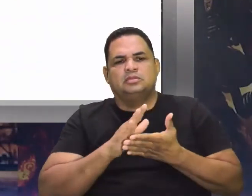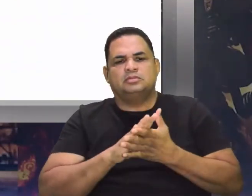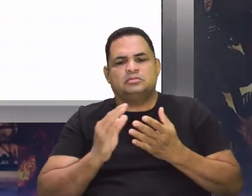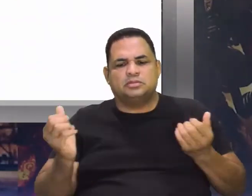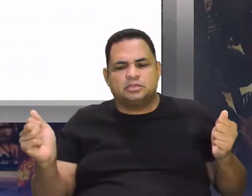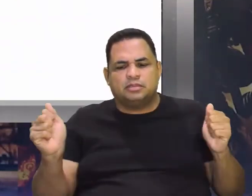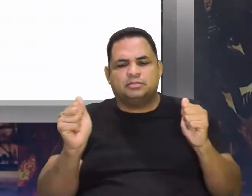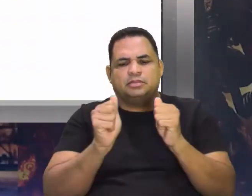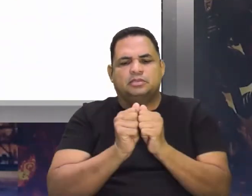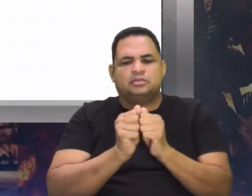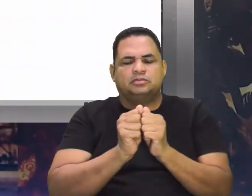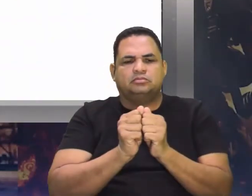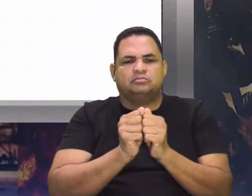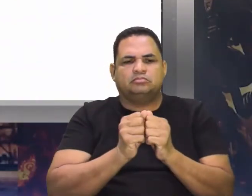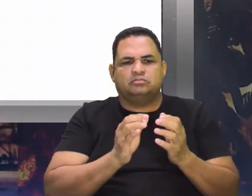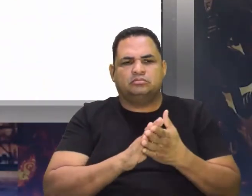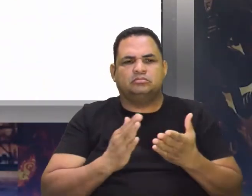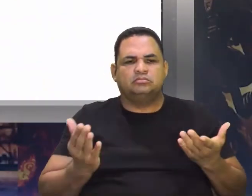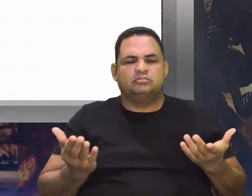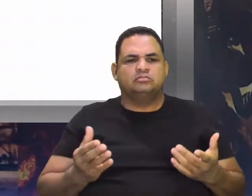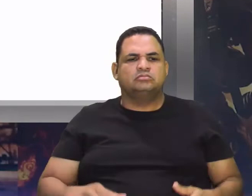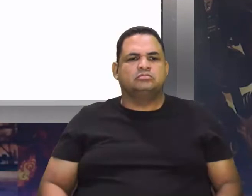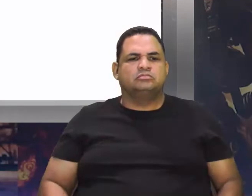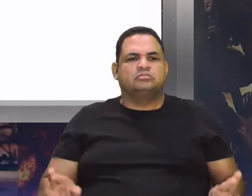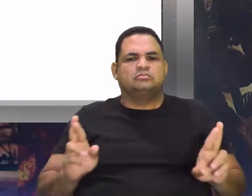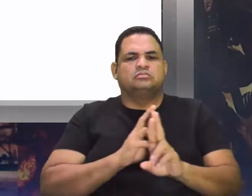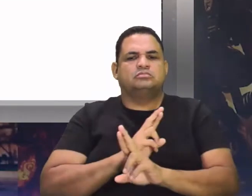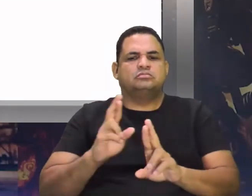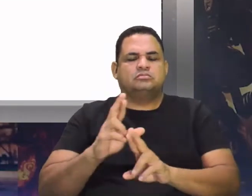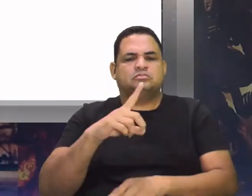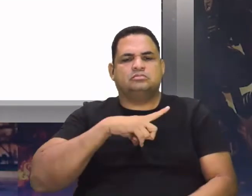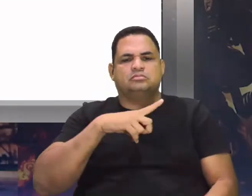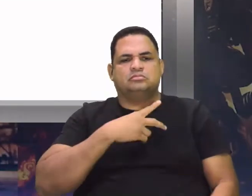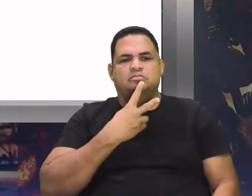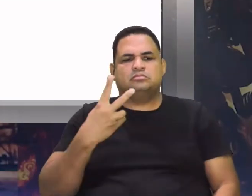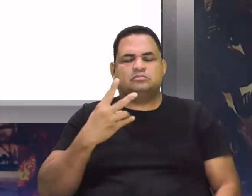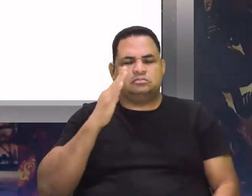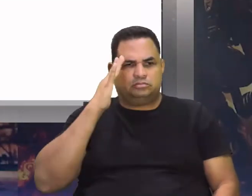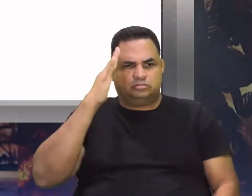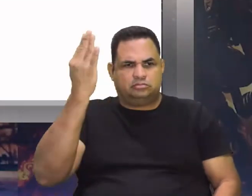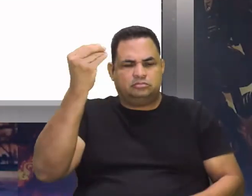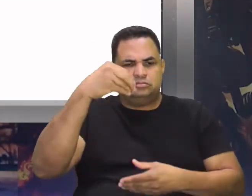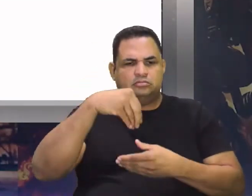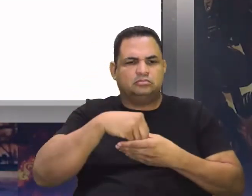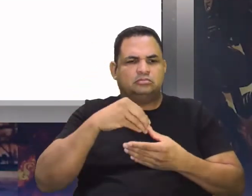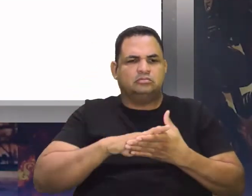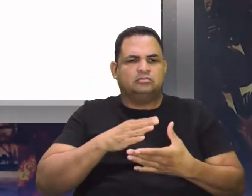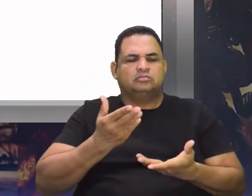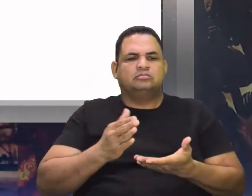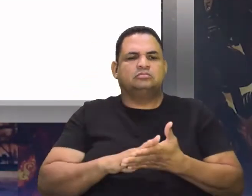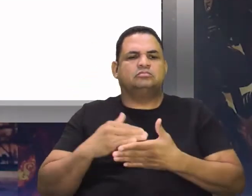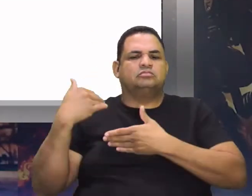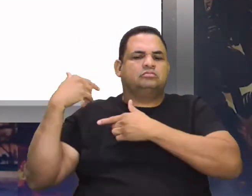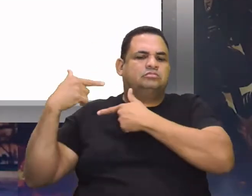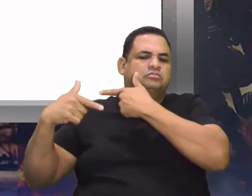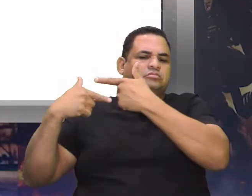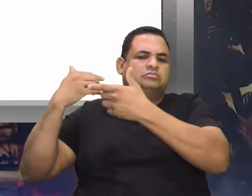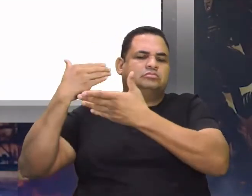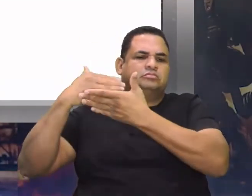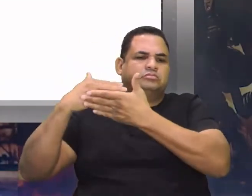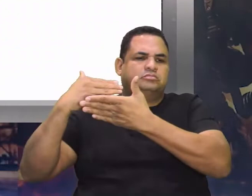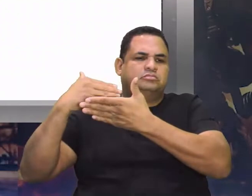se aproximar. E assim, nós temos essas duas teorias na pré-história, do aparecimento da